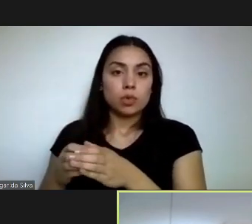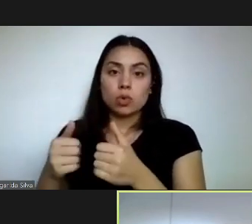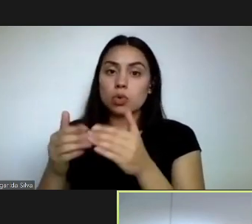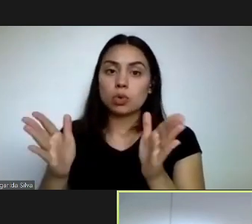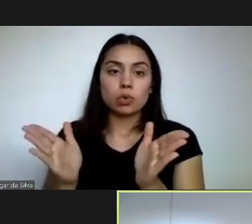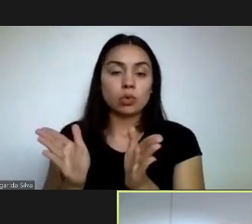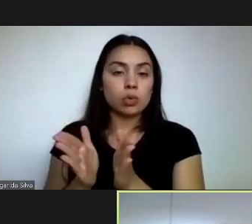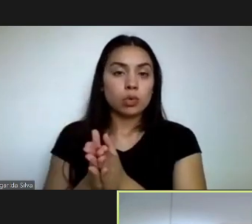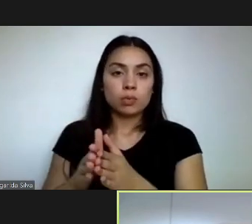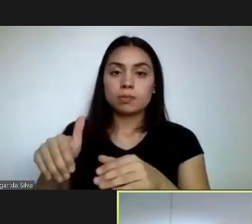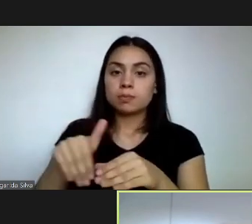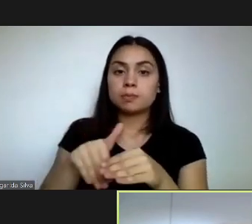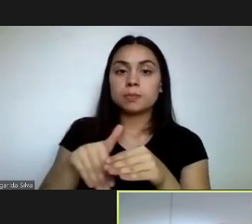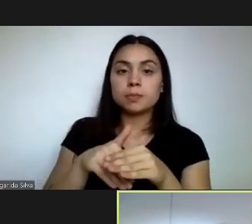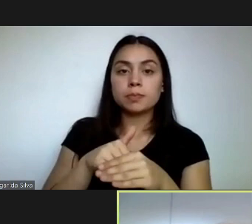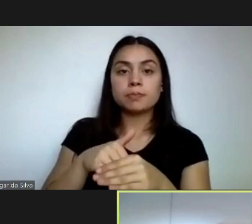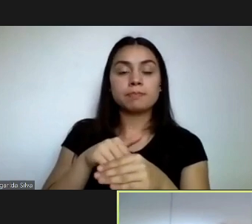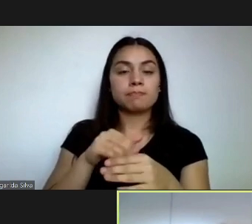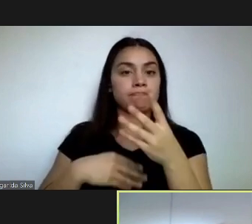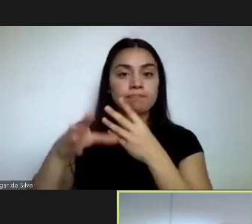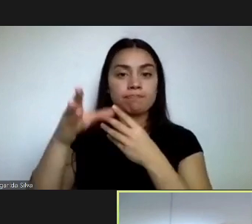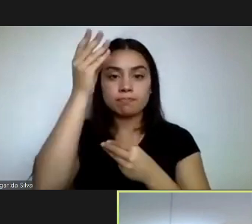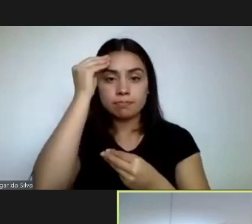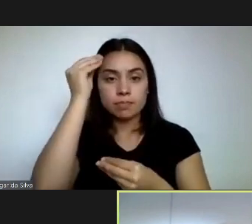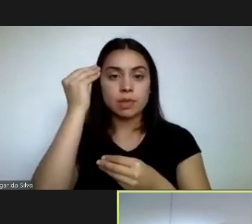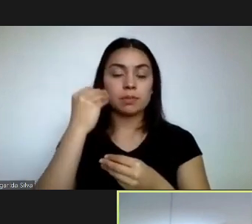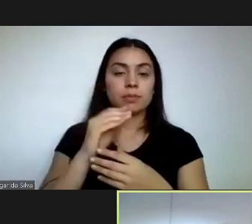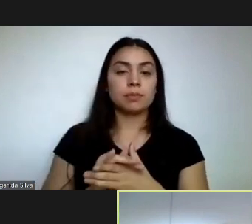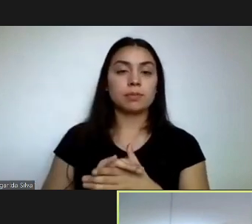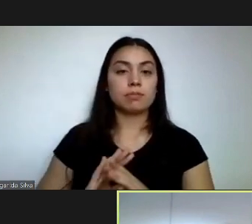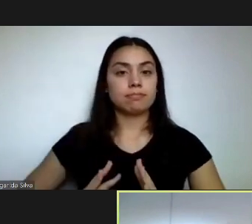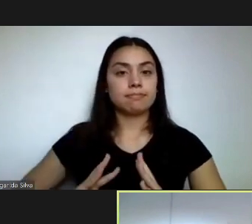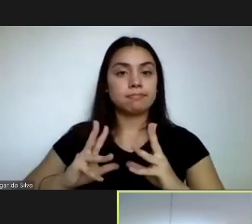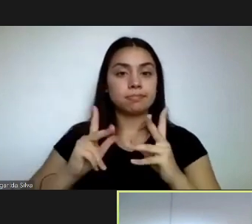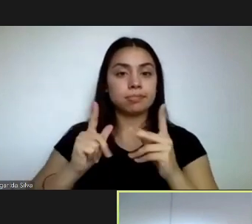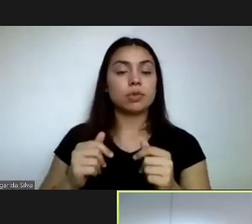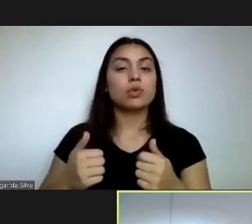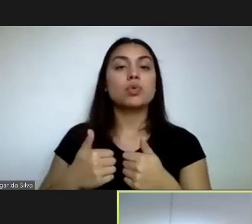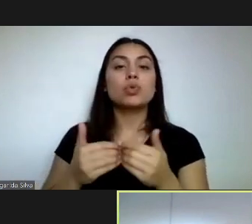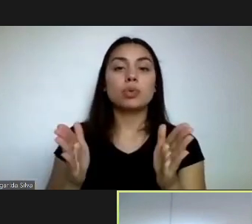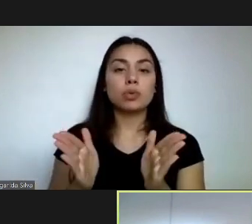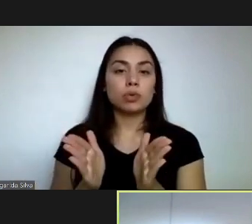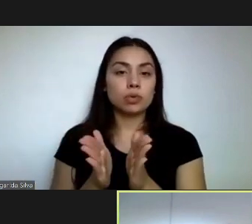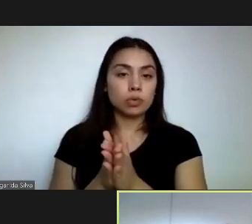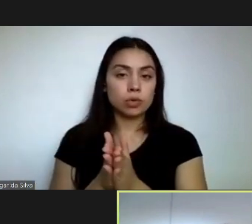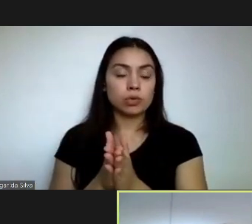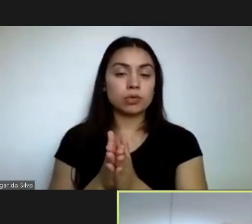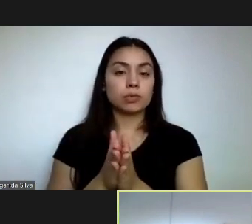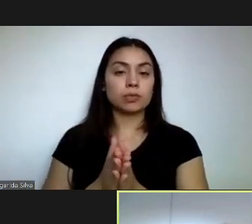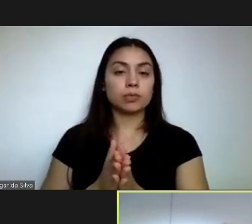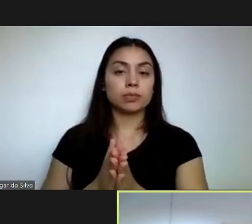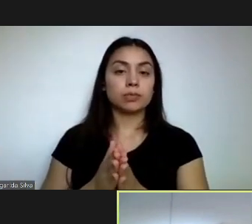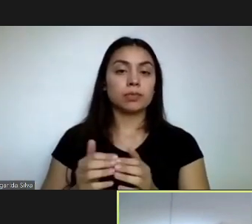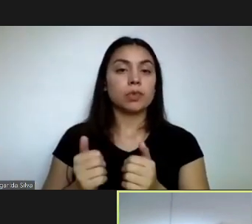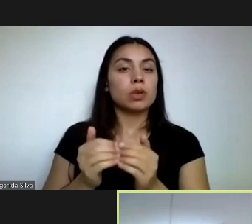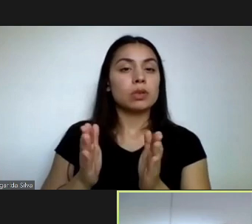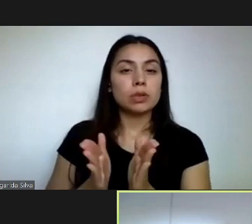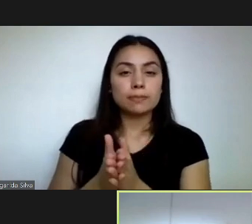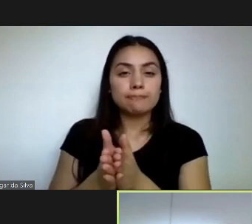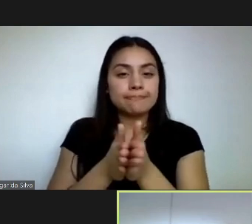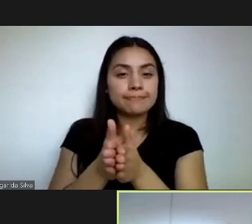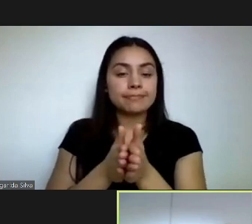quer de aprendizagens teóricas com teste no fim. Quer-se mesmo uma aprendizagem, enfim, daquelas que todos tirem